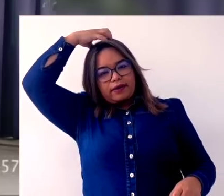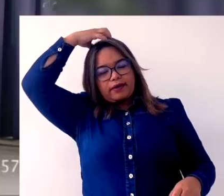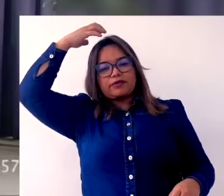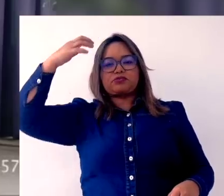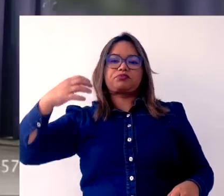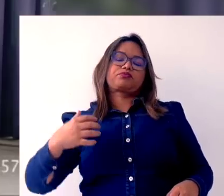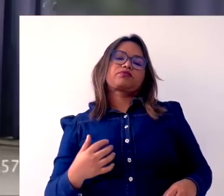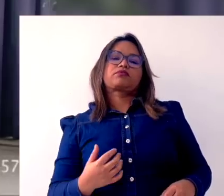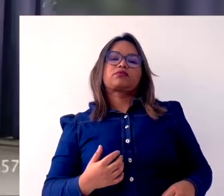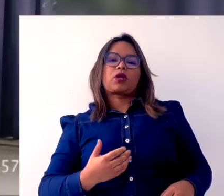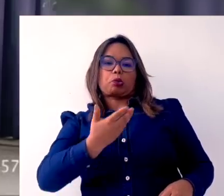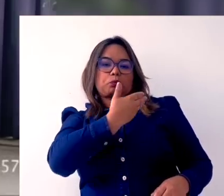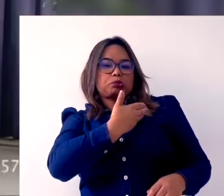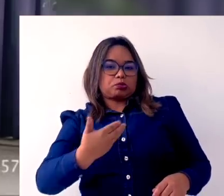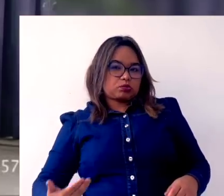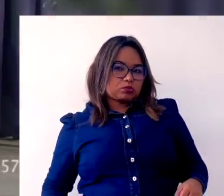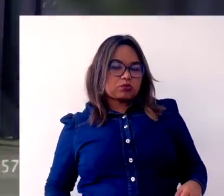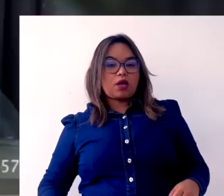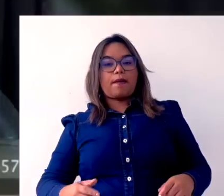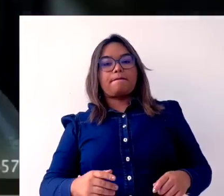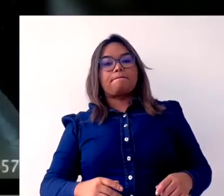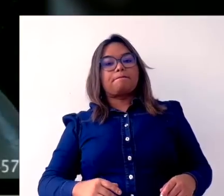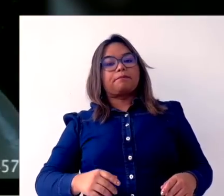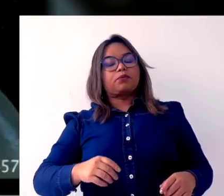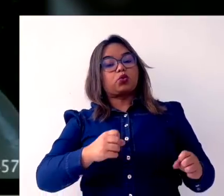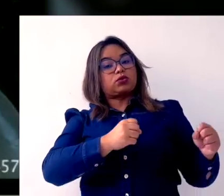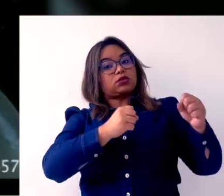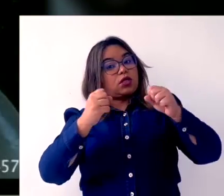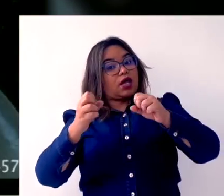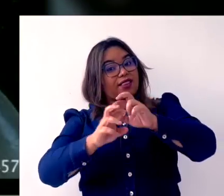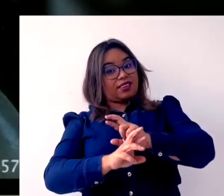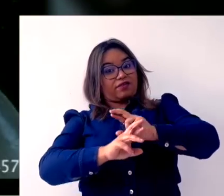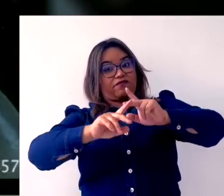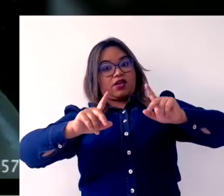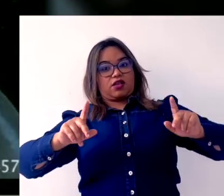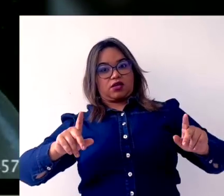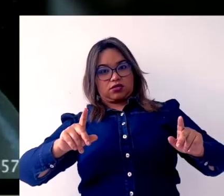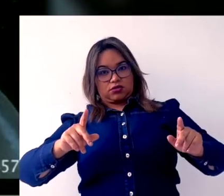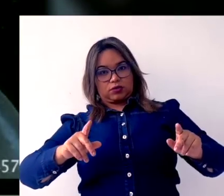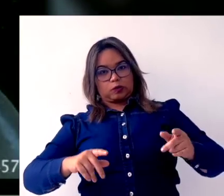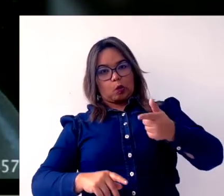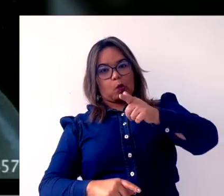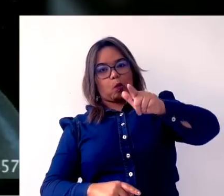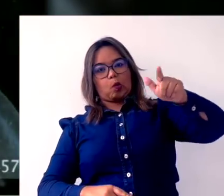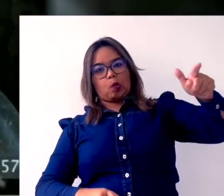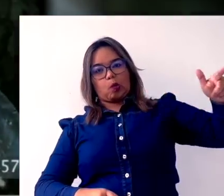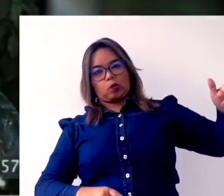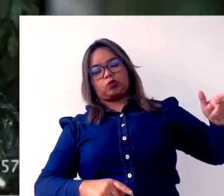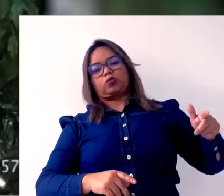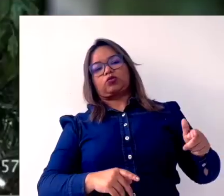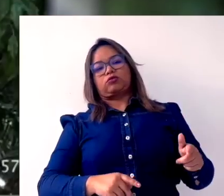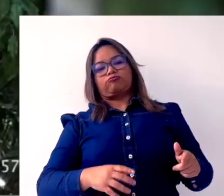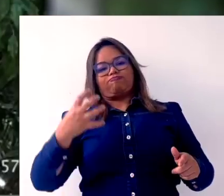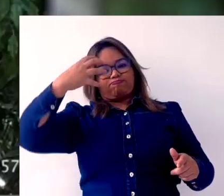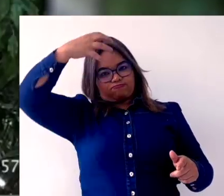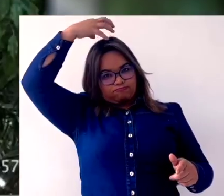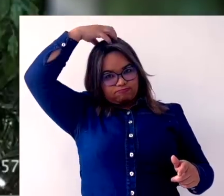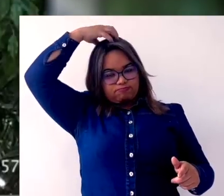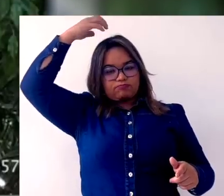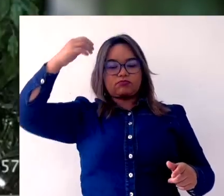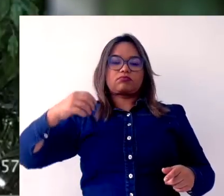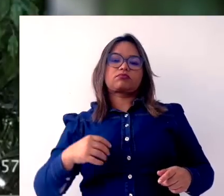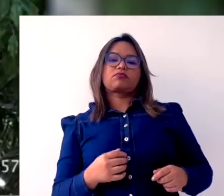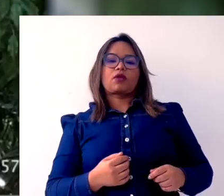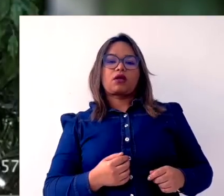E esse poder seria diferente do primeiro, diferente de todos os outros reinos. Agora, se você estuda